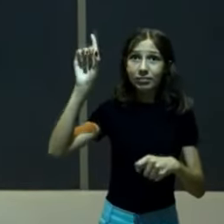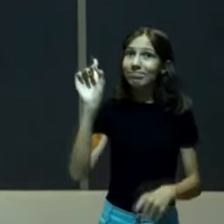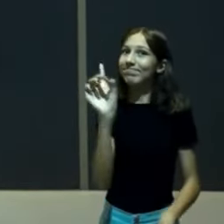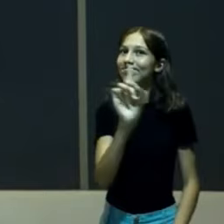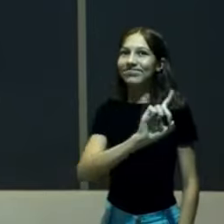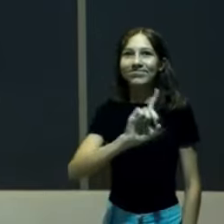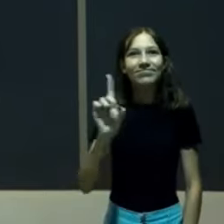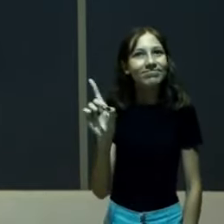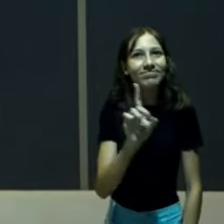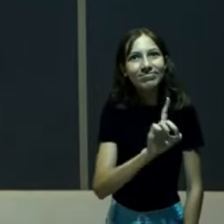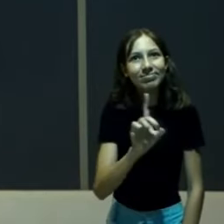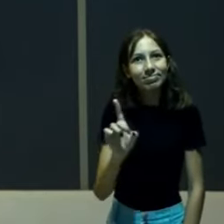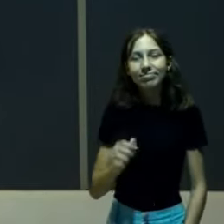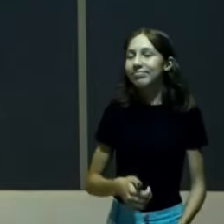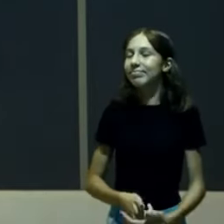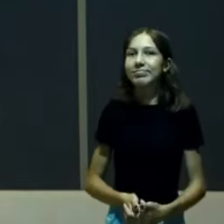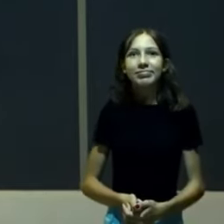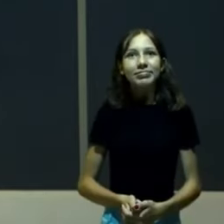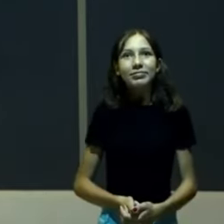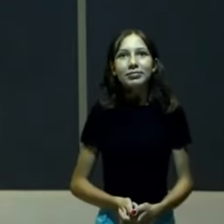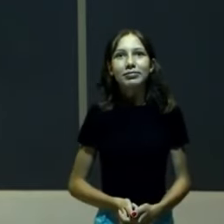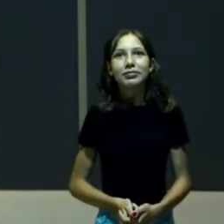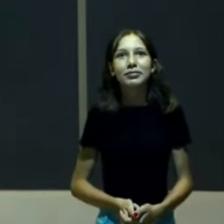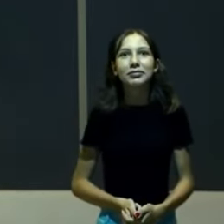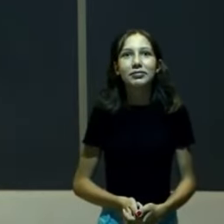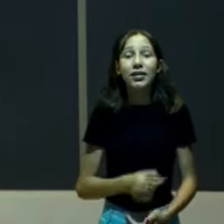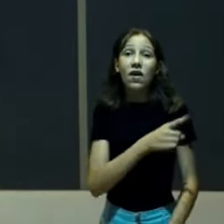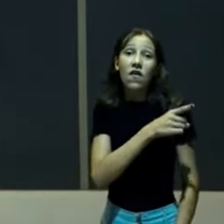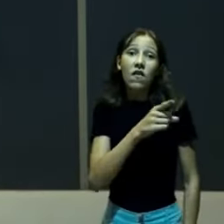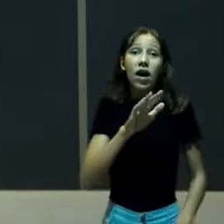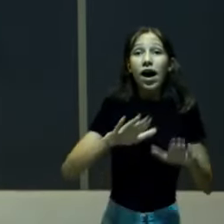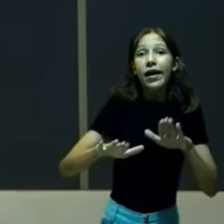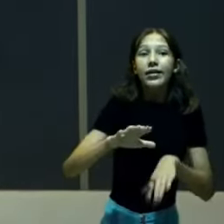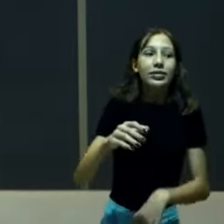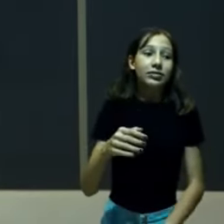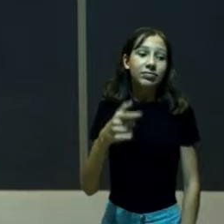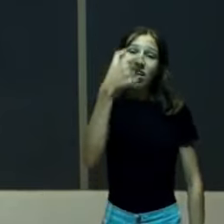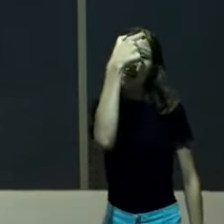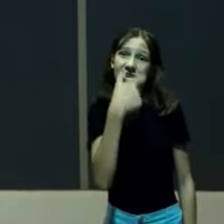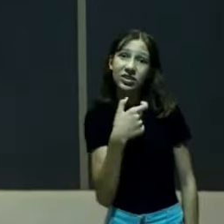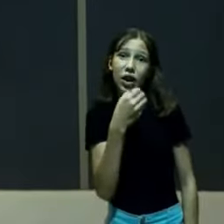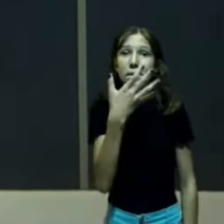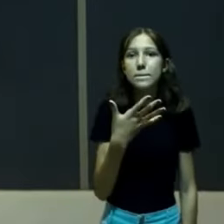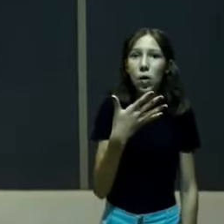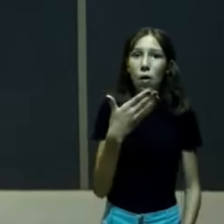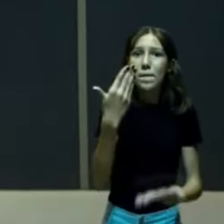Não. Não. Você se diz generoso, mas quantas vezes você já passou a perna em